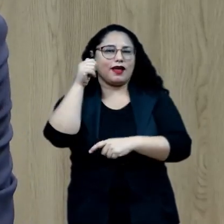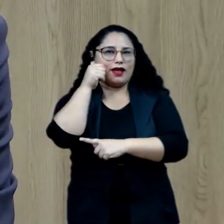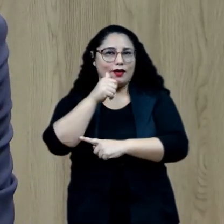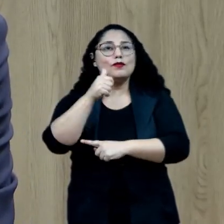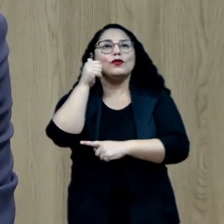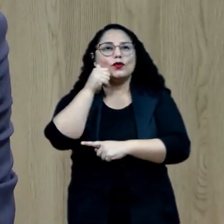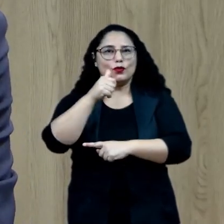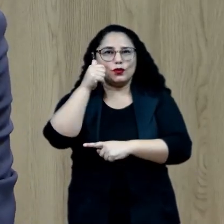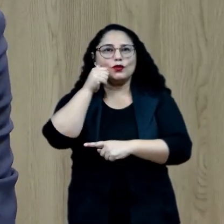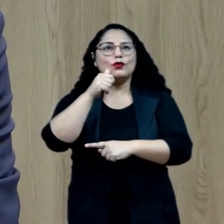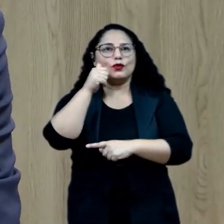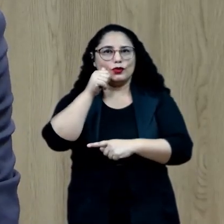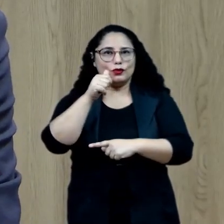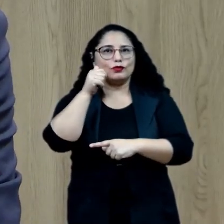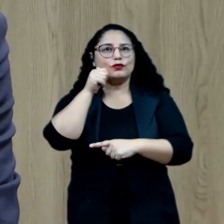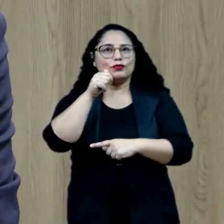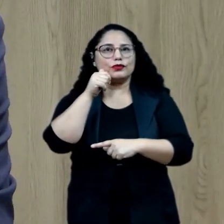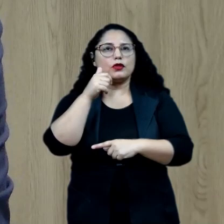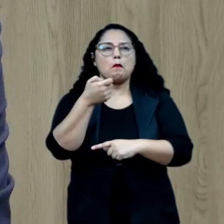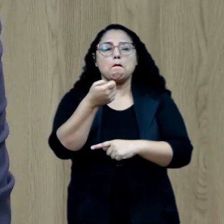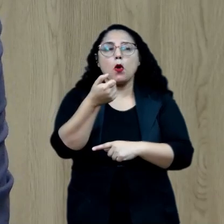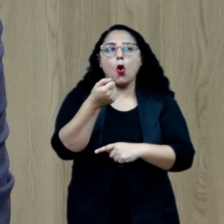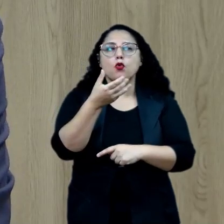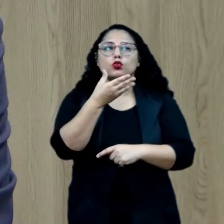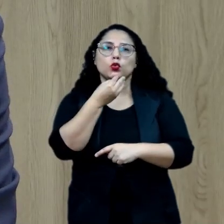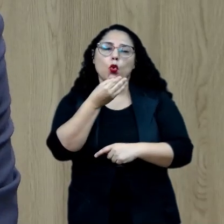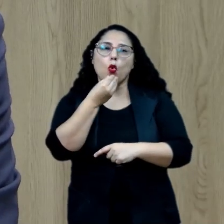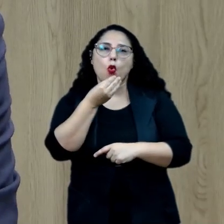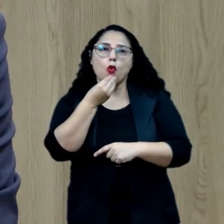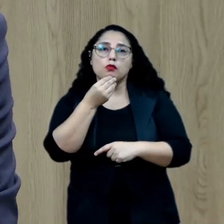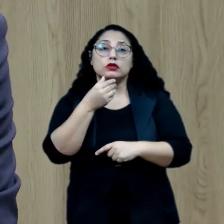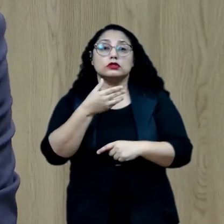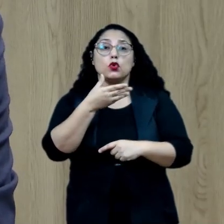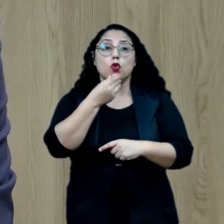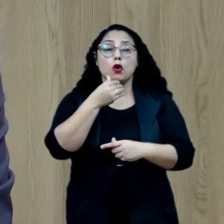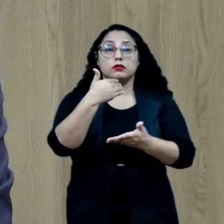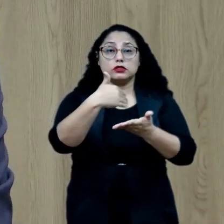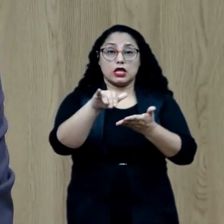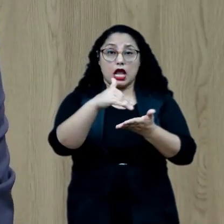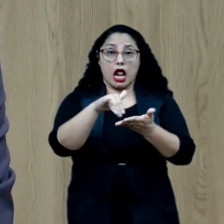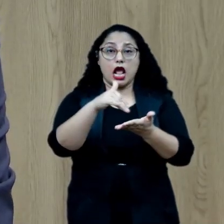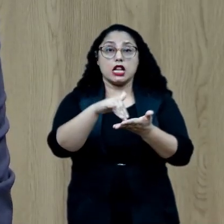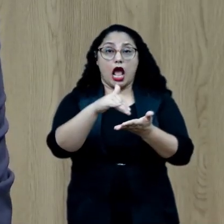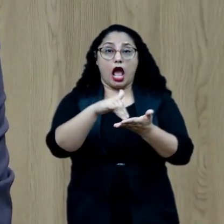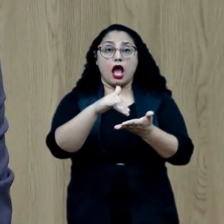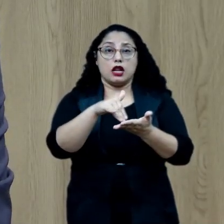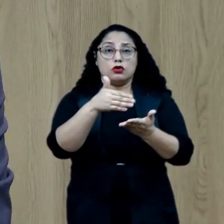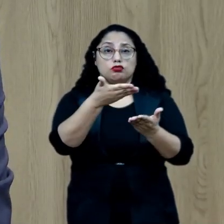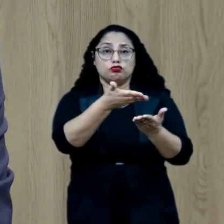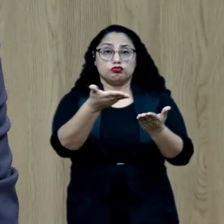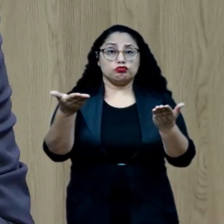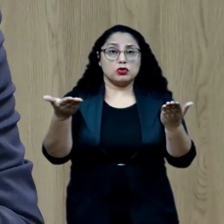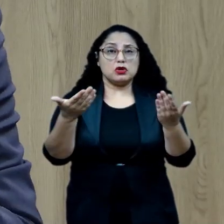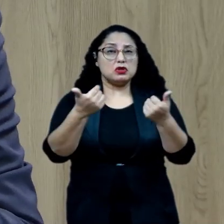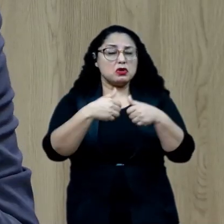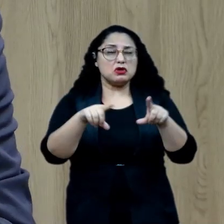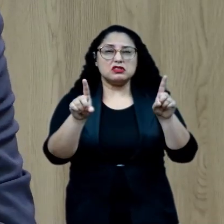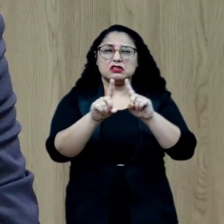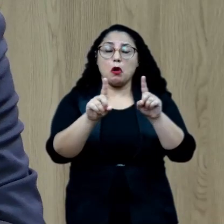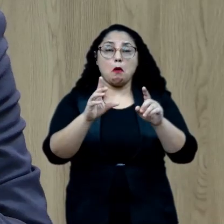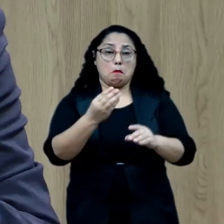feminino. Então, são poucos homens. Os homens do secretariado, eles não estão